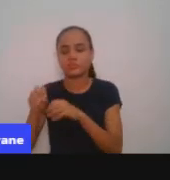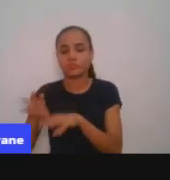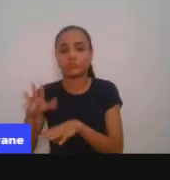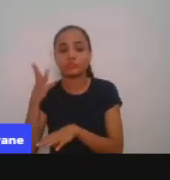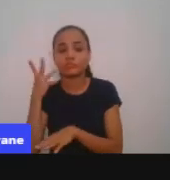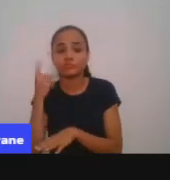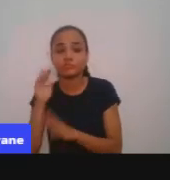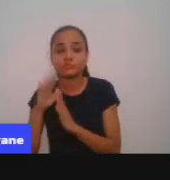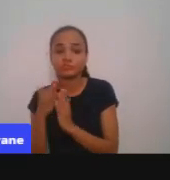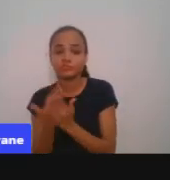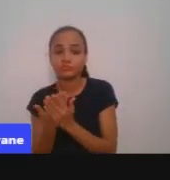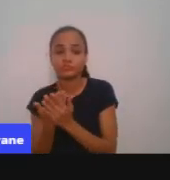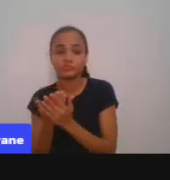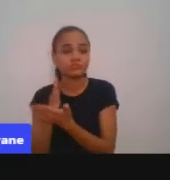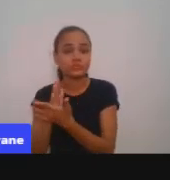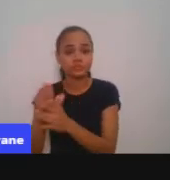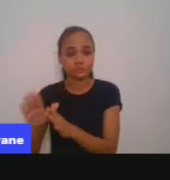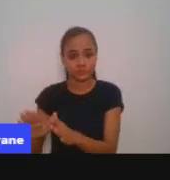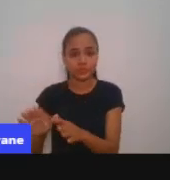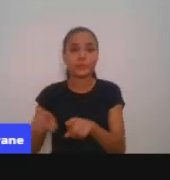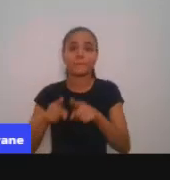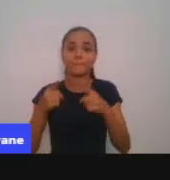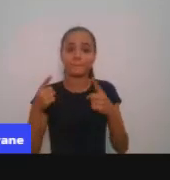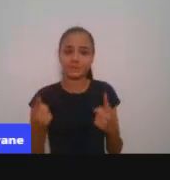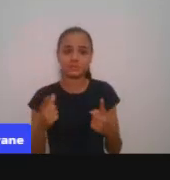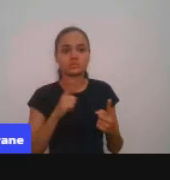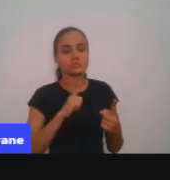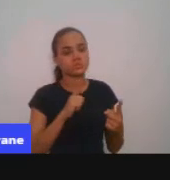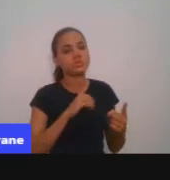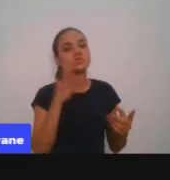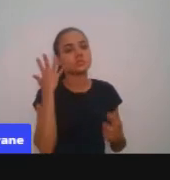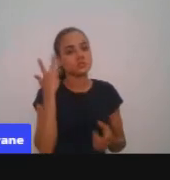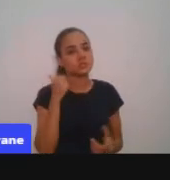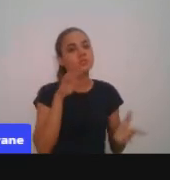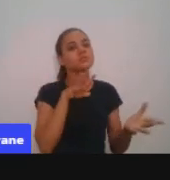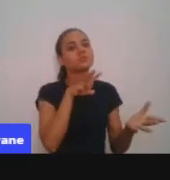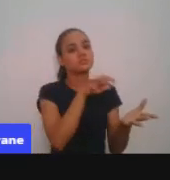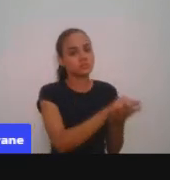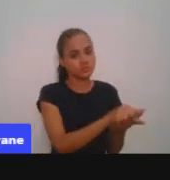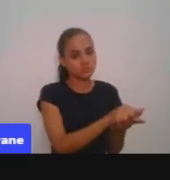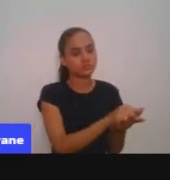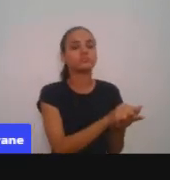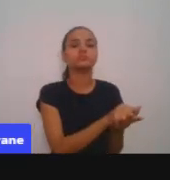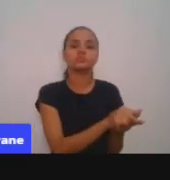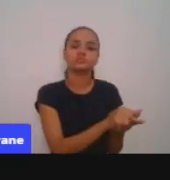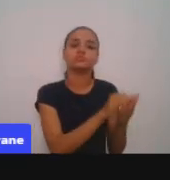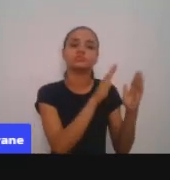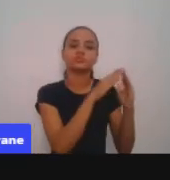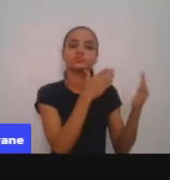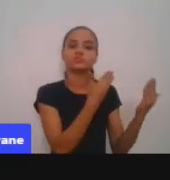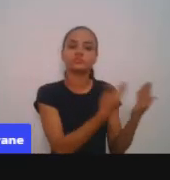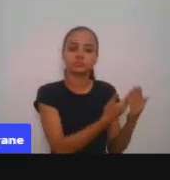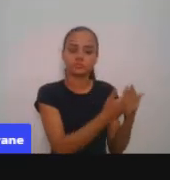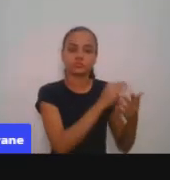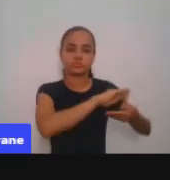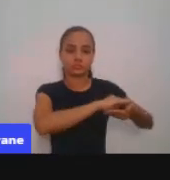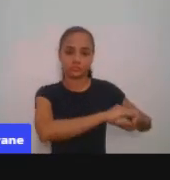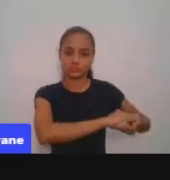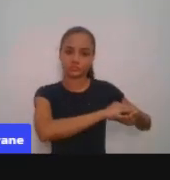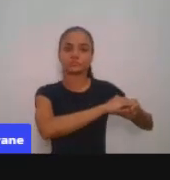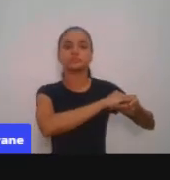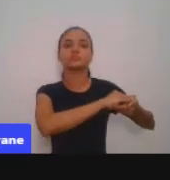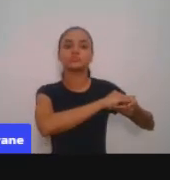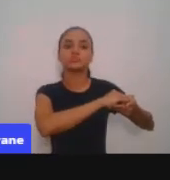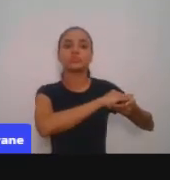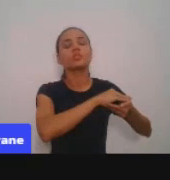assim, a gente ainda tem as crianças matriculadas, né, na rede de ensino e elas precisam ser atendidas de alguma forma.